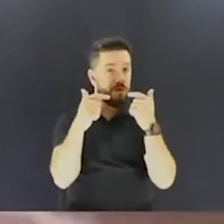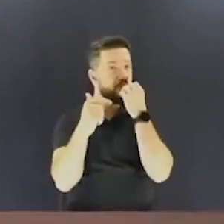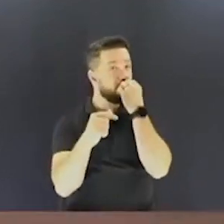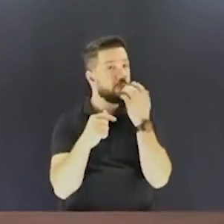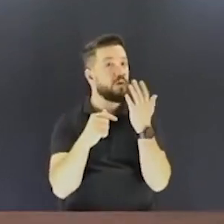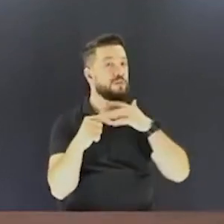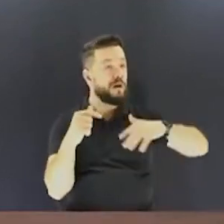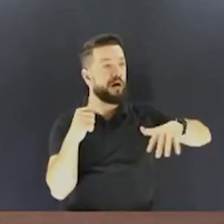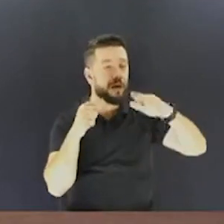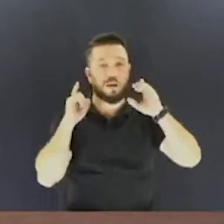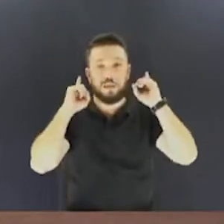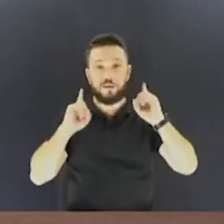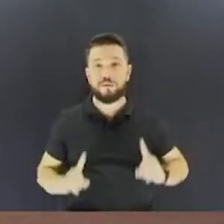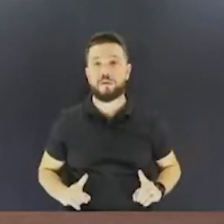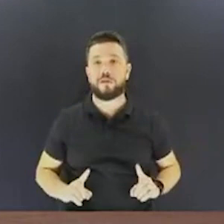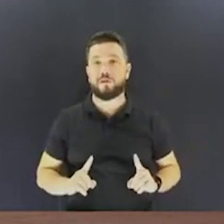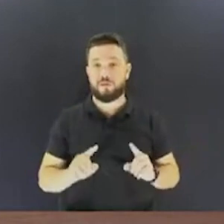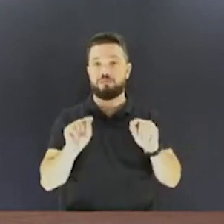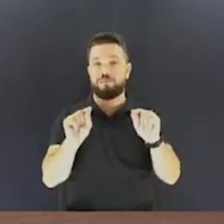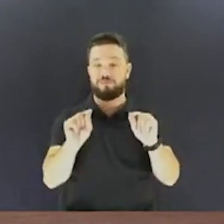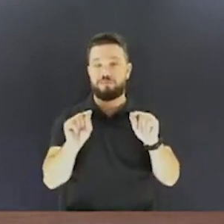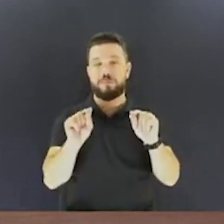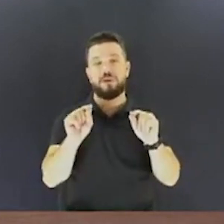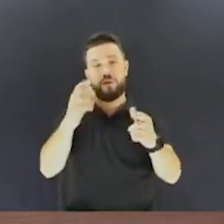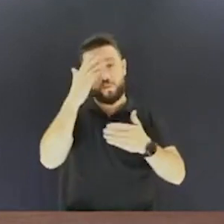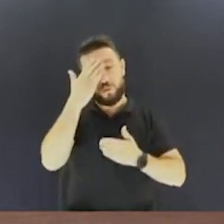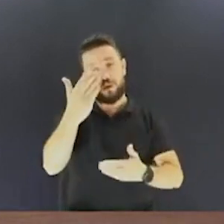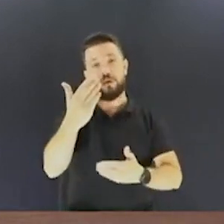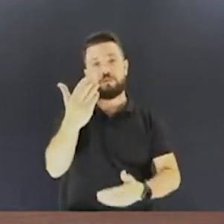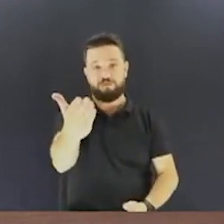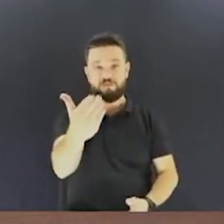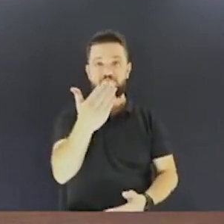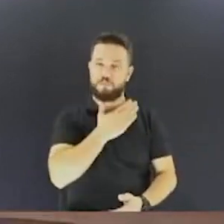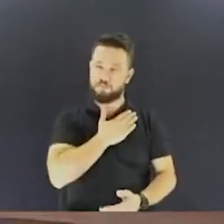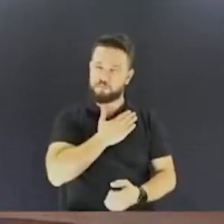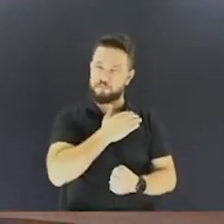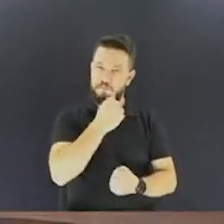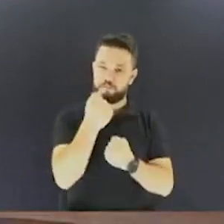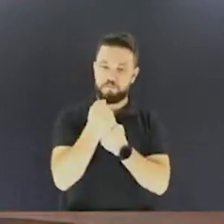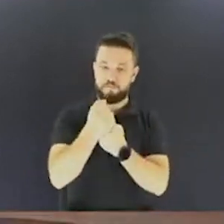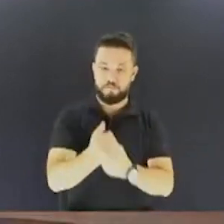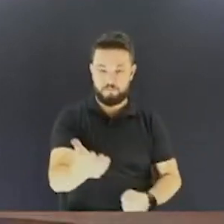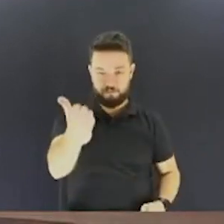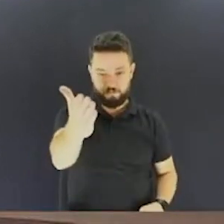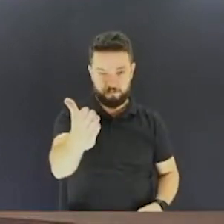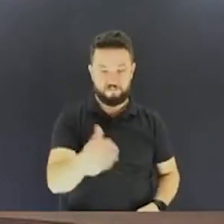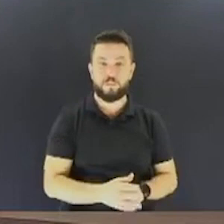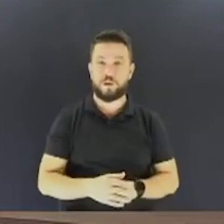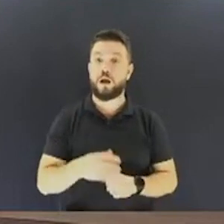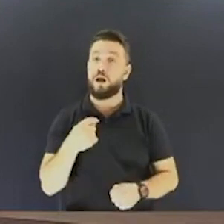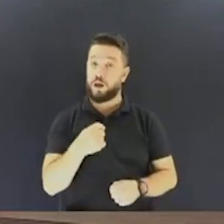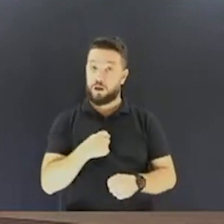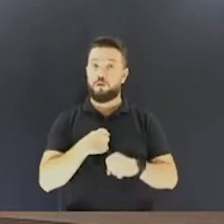seu trabalho, têm sido assistidas. Meu muito obrigado e conte sempre conosco. Vereador, pastor Marciano, eu fico feliz de ouvir sua fala, porque